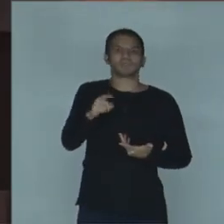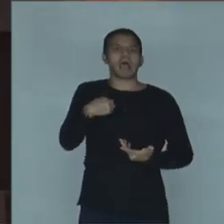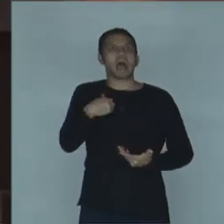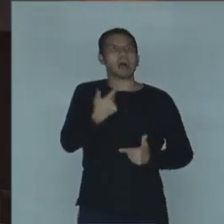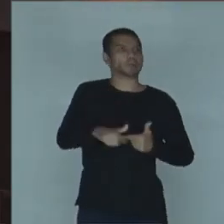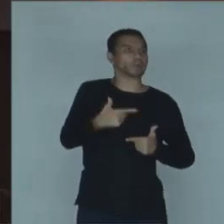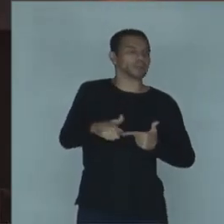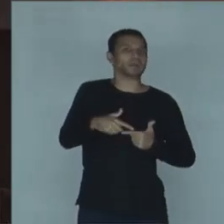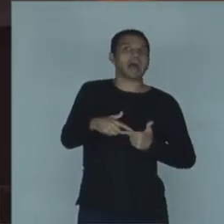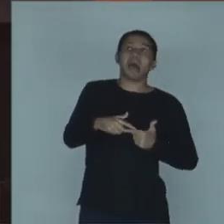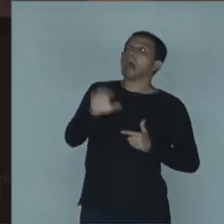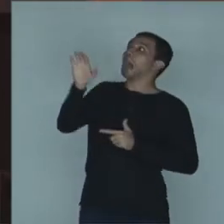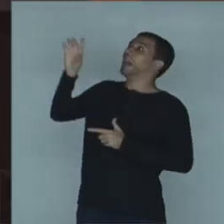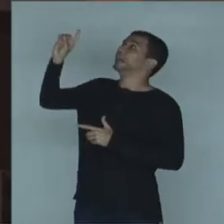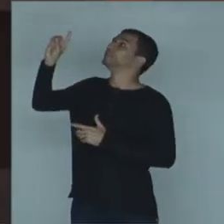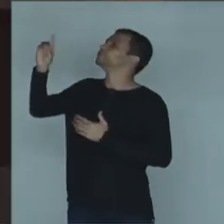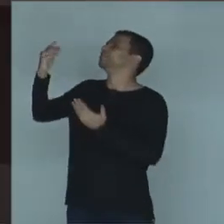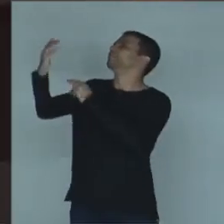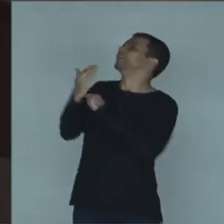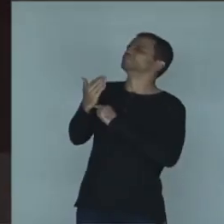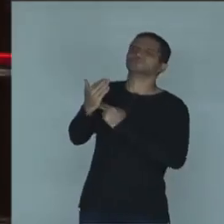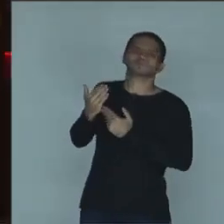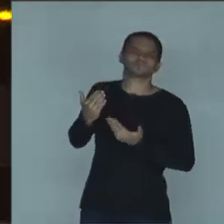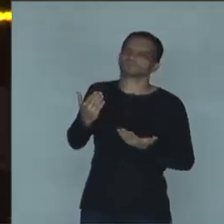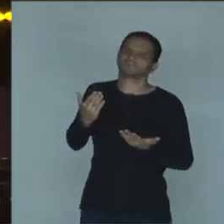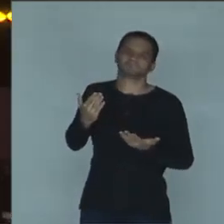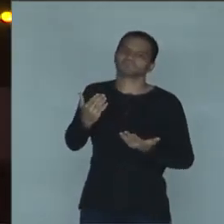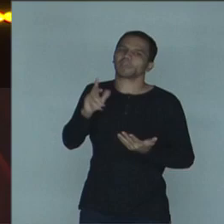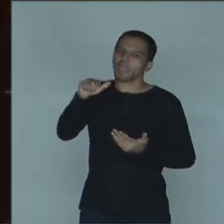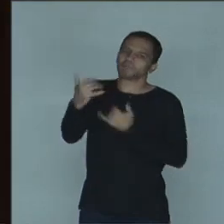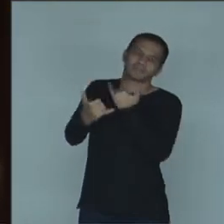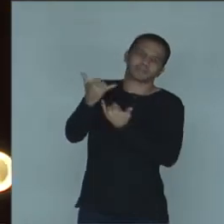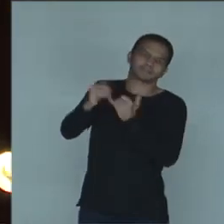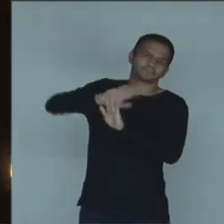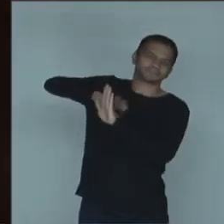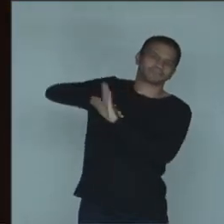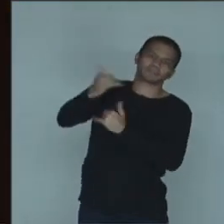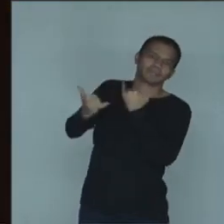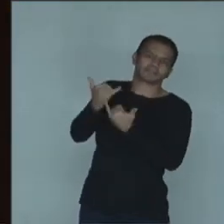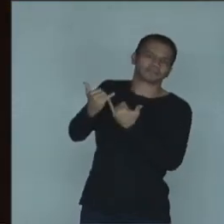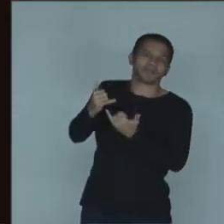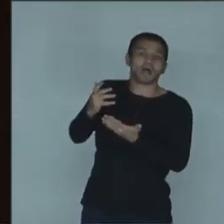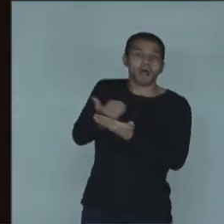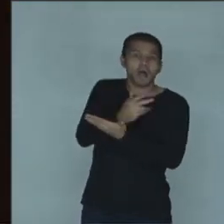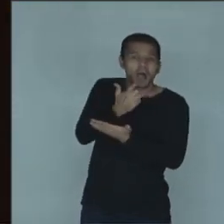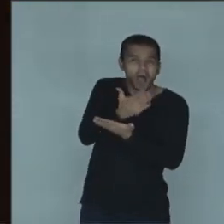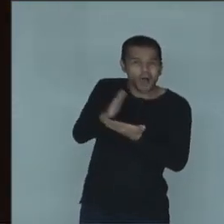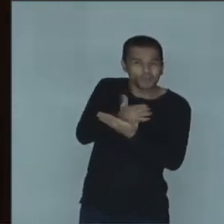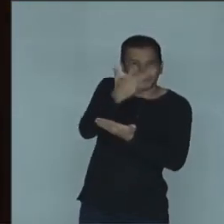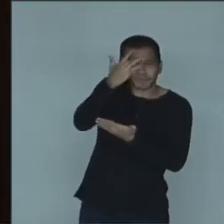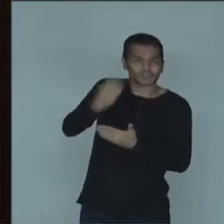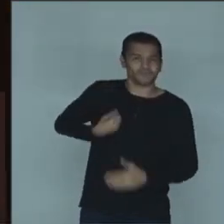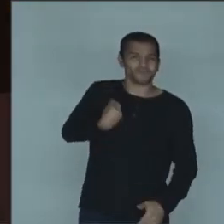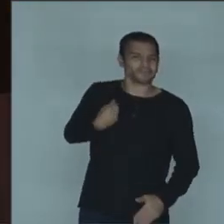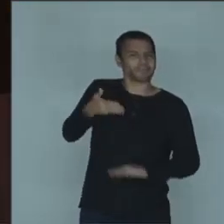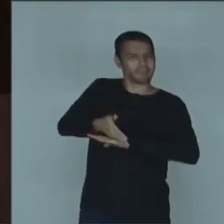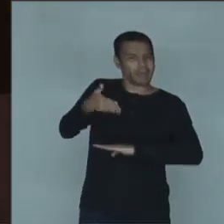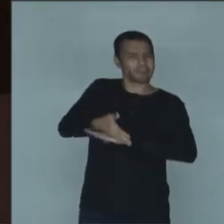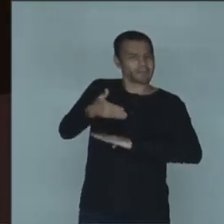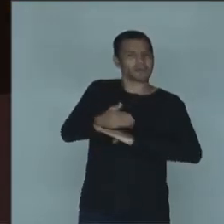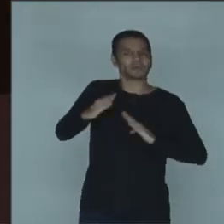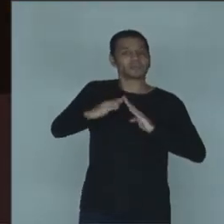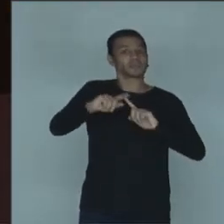a muitas pessoas que até Frequenta igreja mas elas Vivem como se Deus não existisse os seus valores